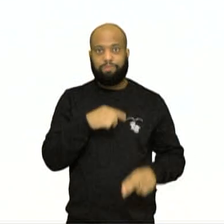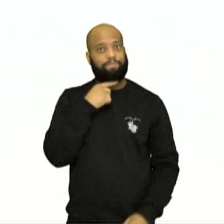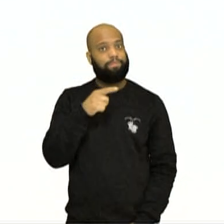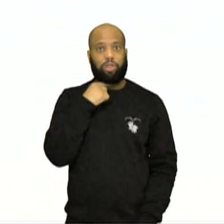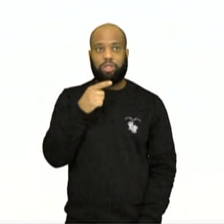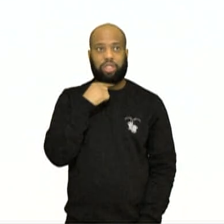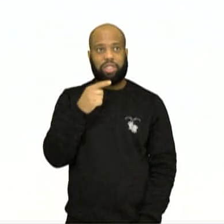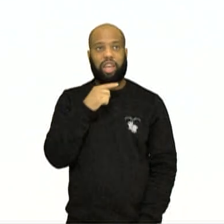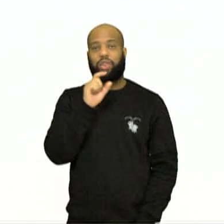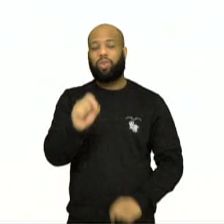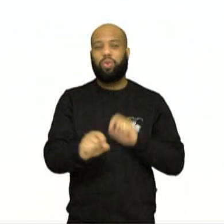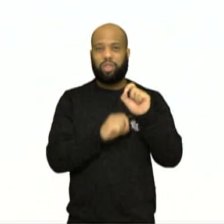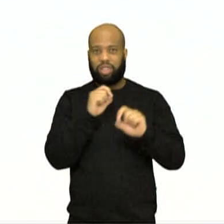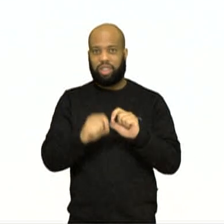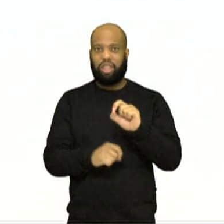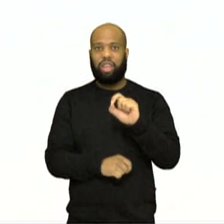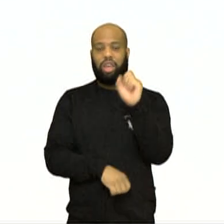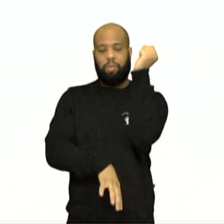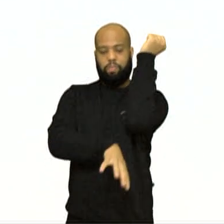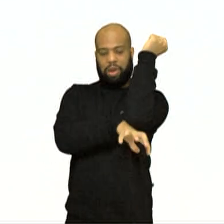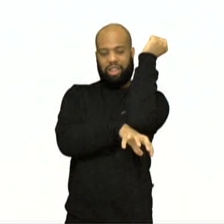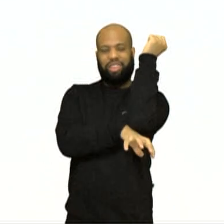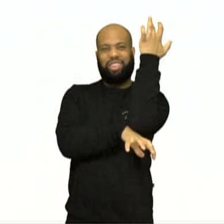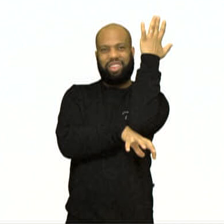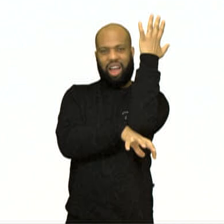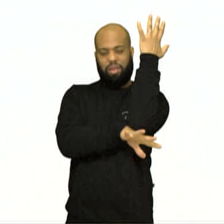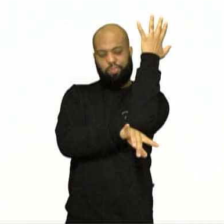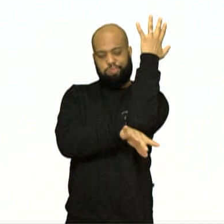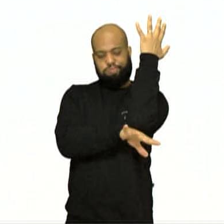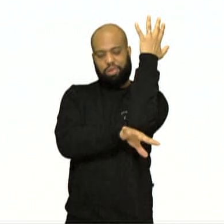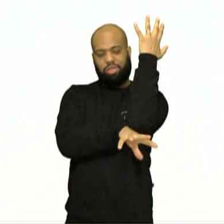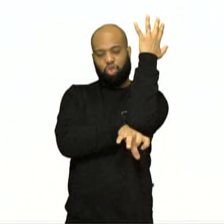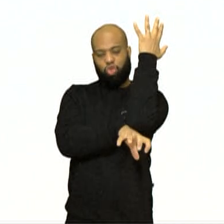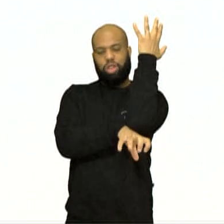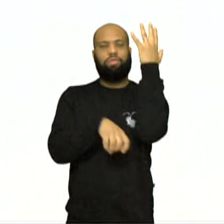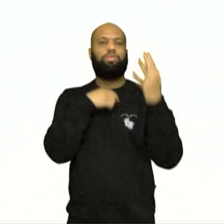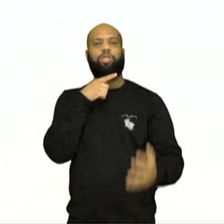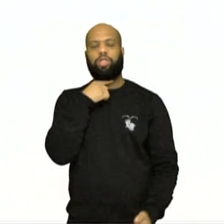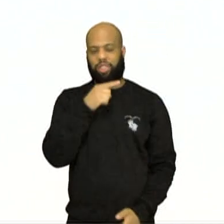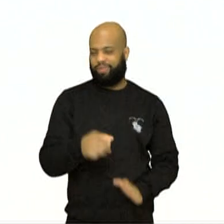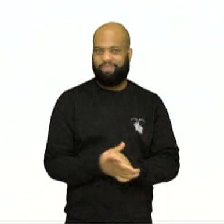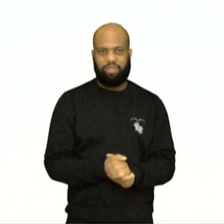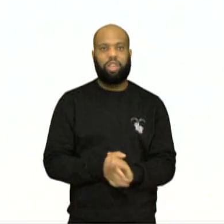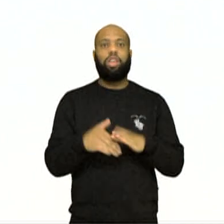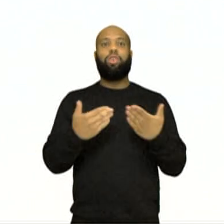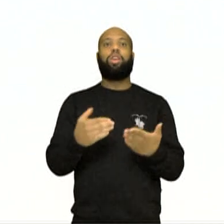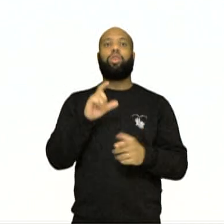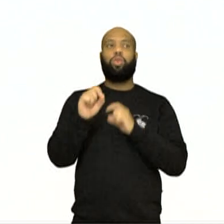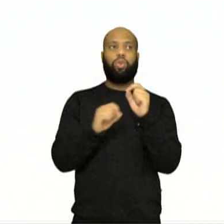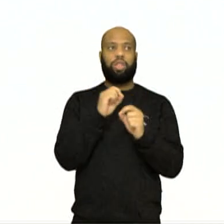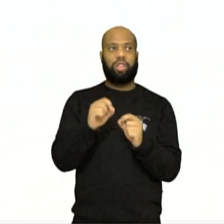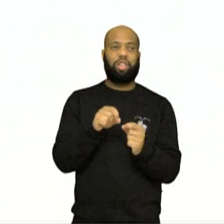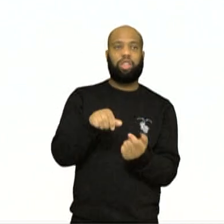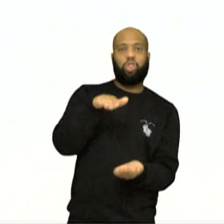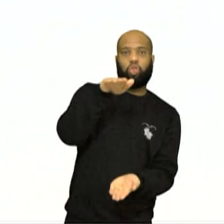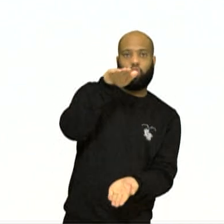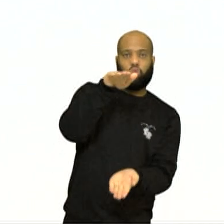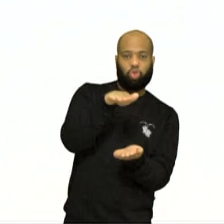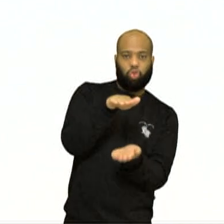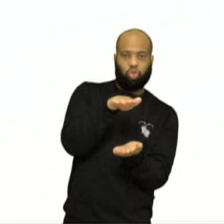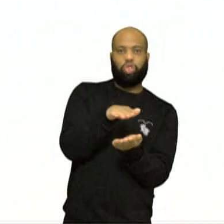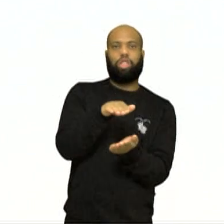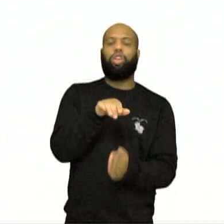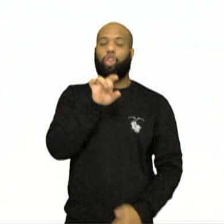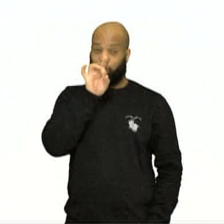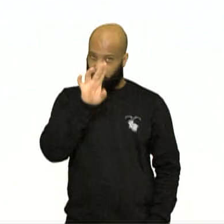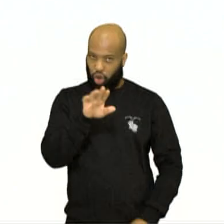as raízes das plantas. Então, não necessariamente a impermeabilização do solo pode acontecer colocando um